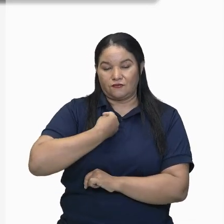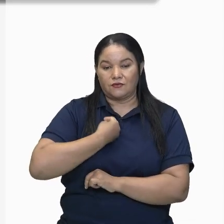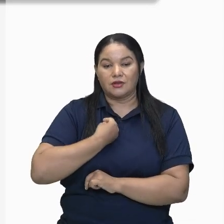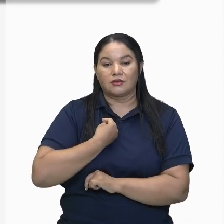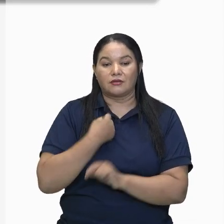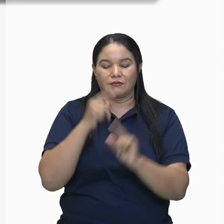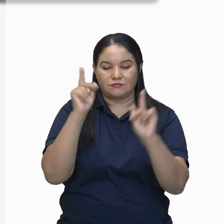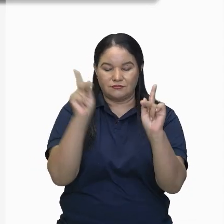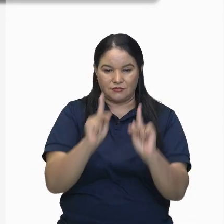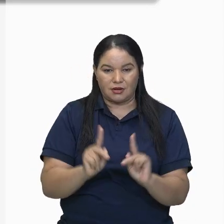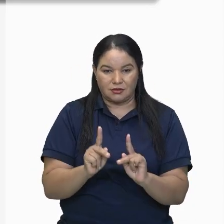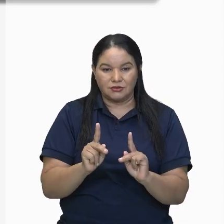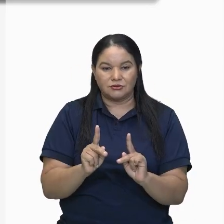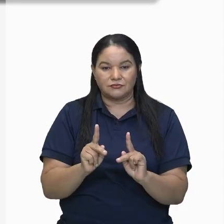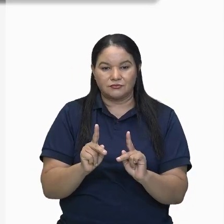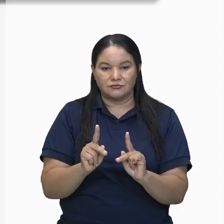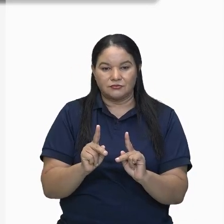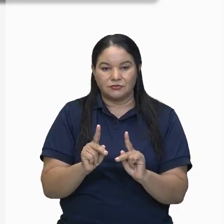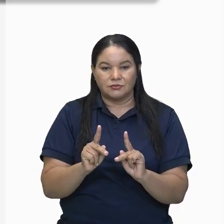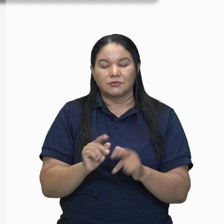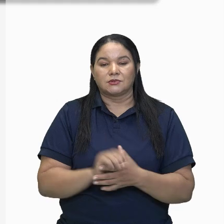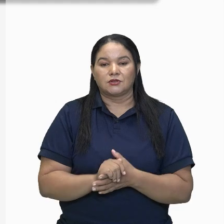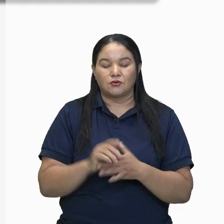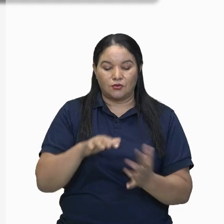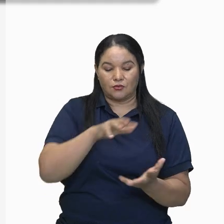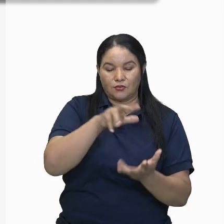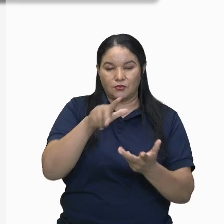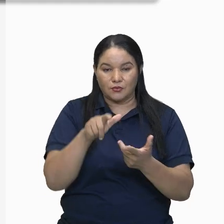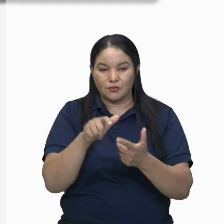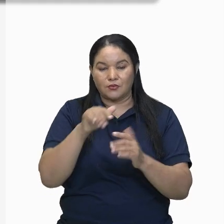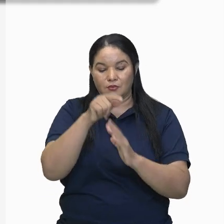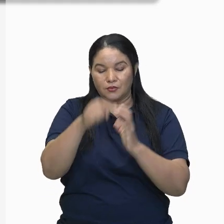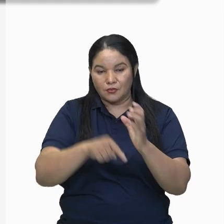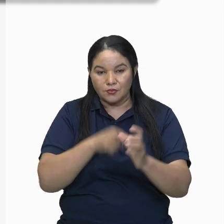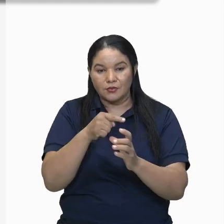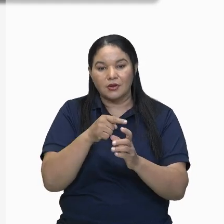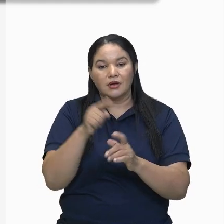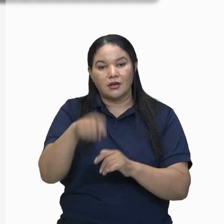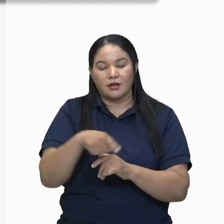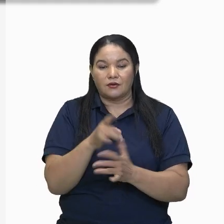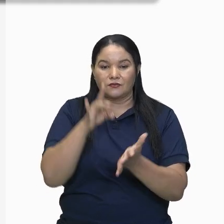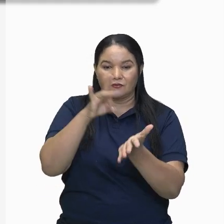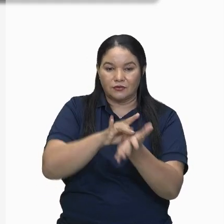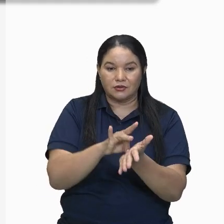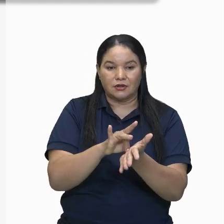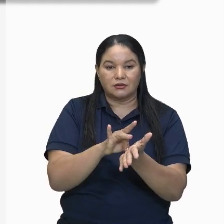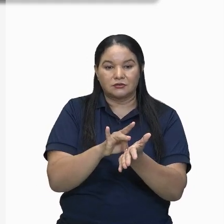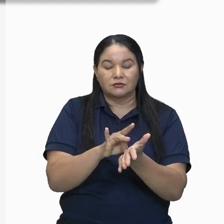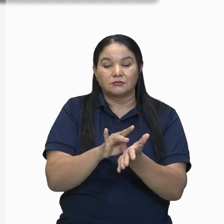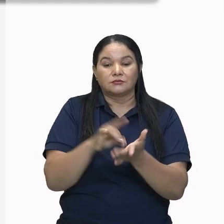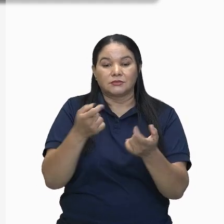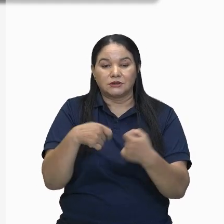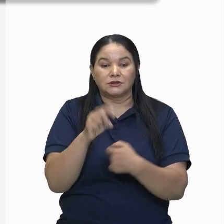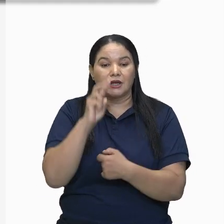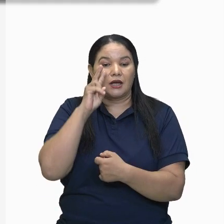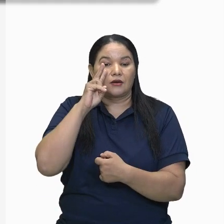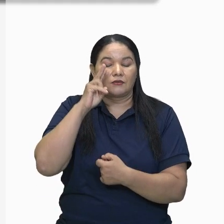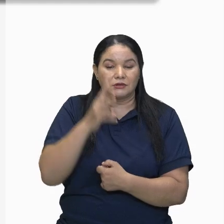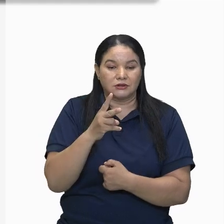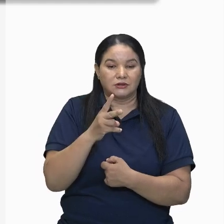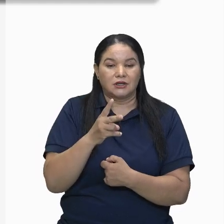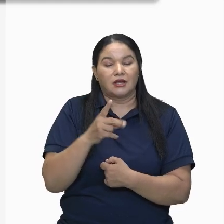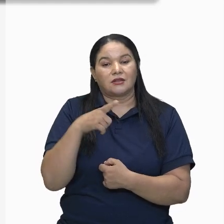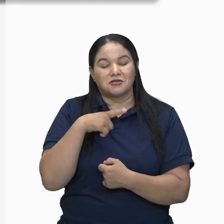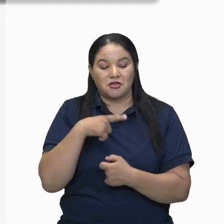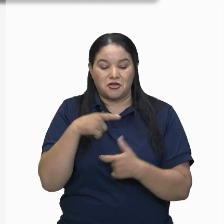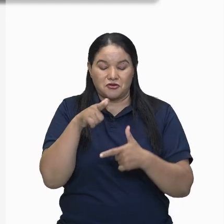em paz com a ordem do universo, reconhecendo que até as